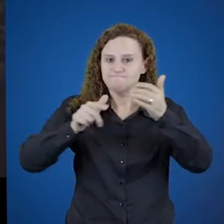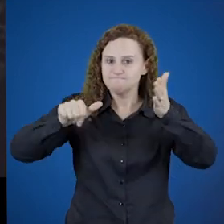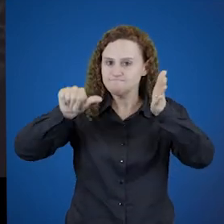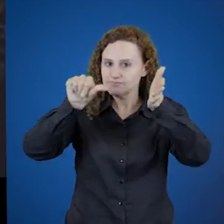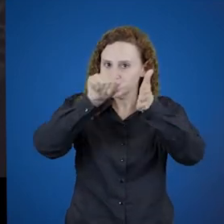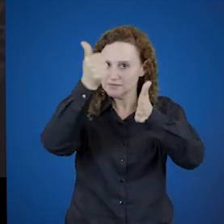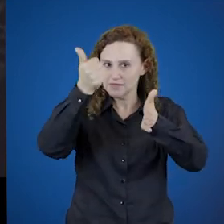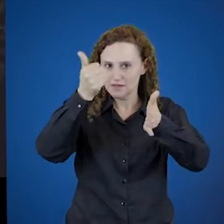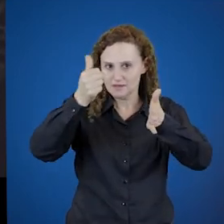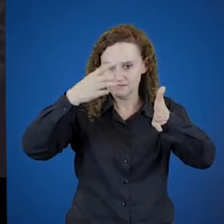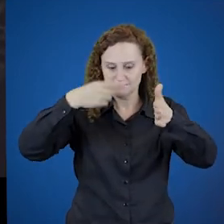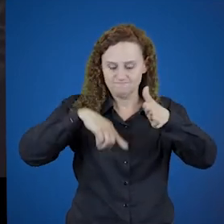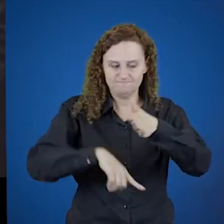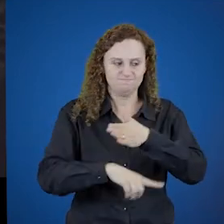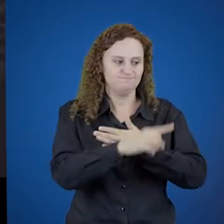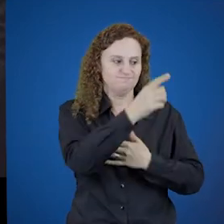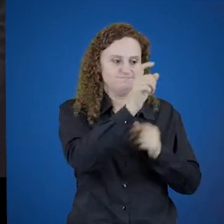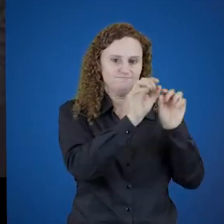declinação